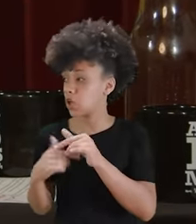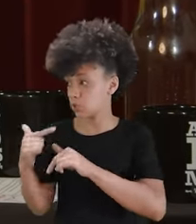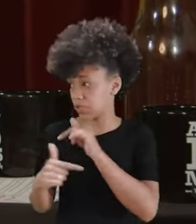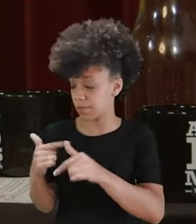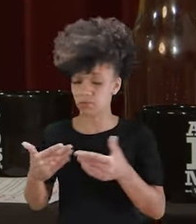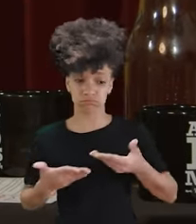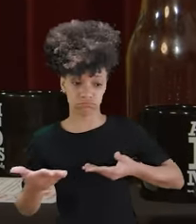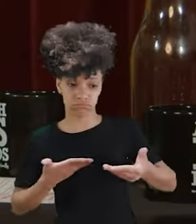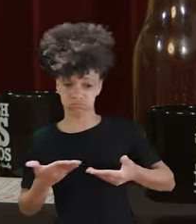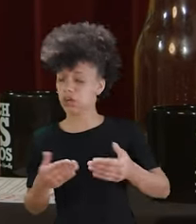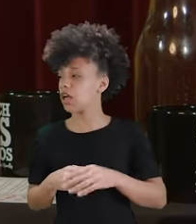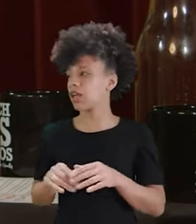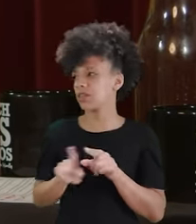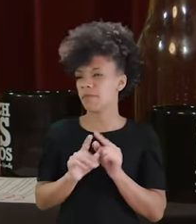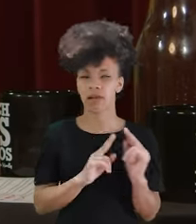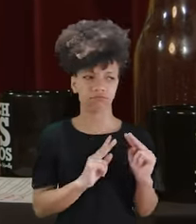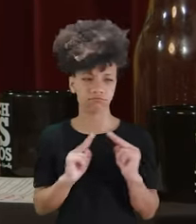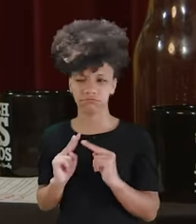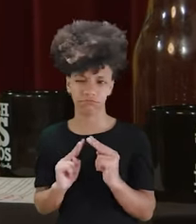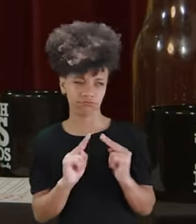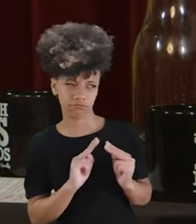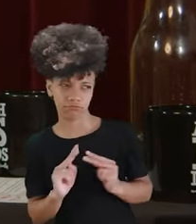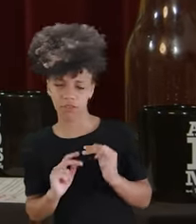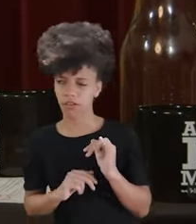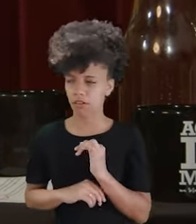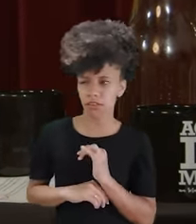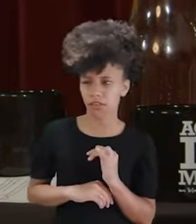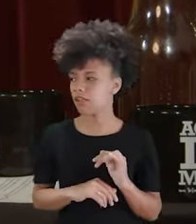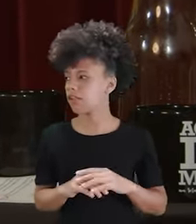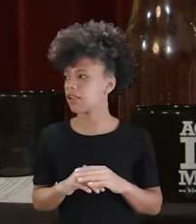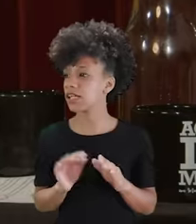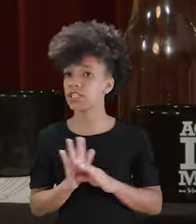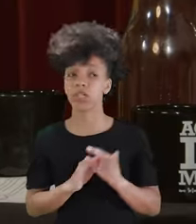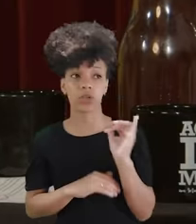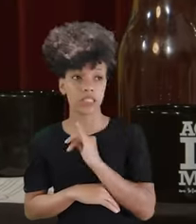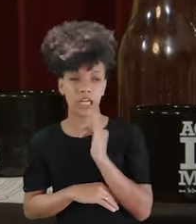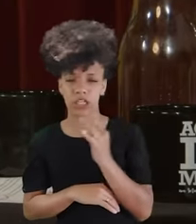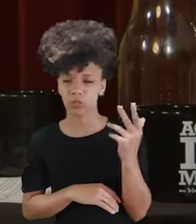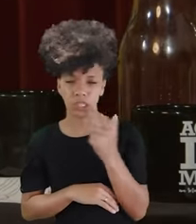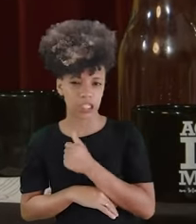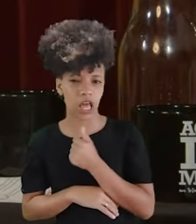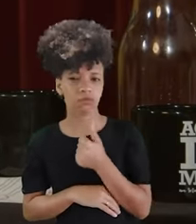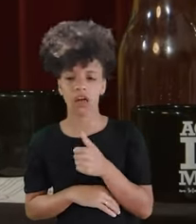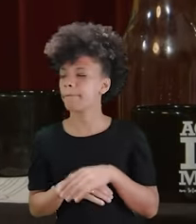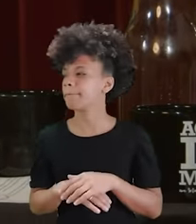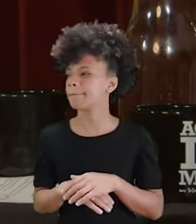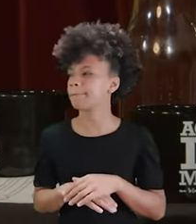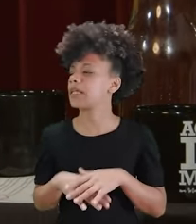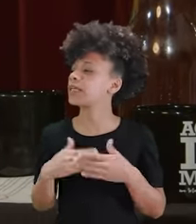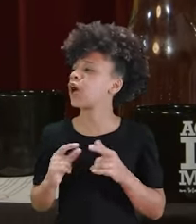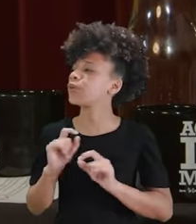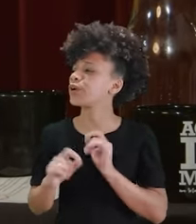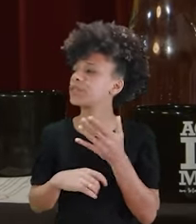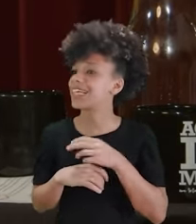passageiros na hora do trabalho que vocês estão servindo tal e rola aquele olhar Zinho não vou limpar a bunda daquela ali e chegou o bonitão ali